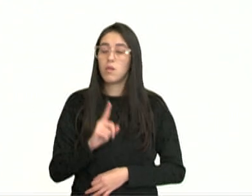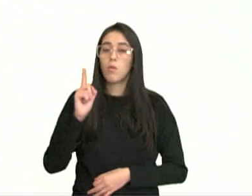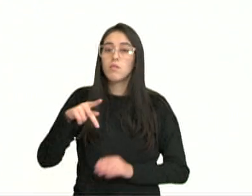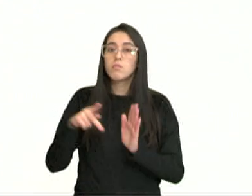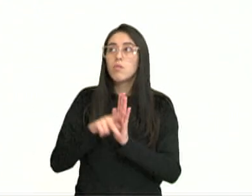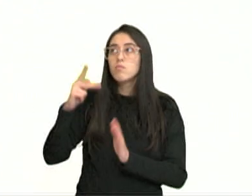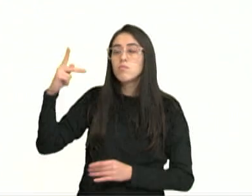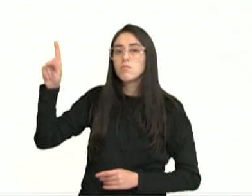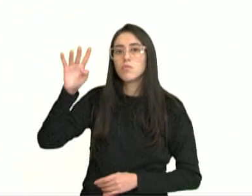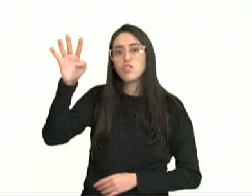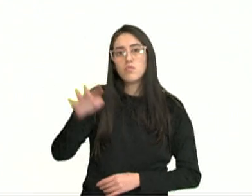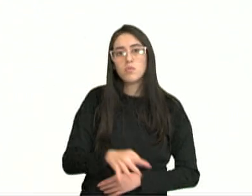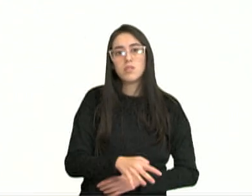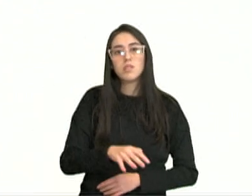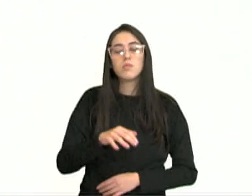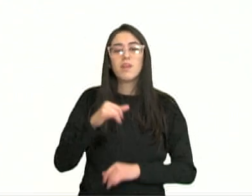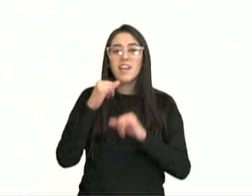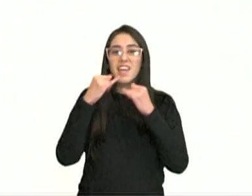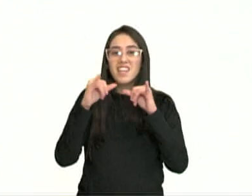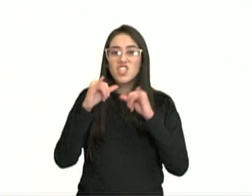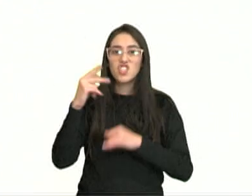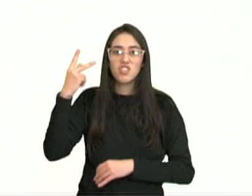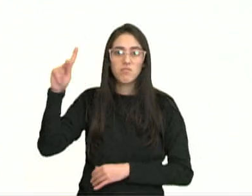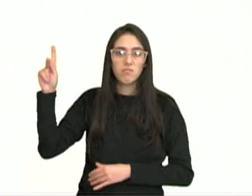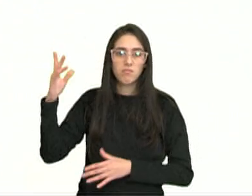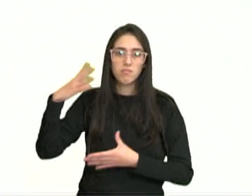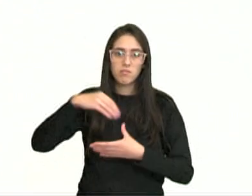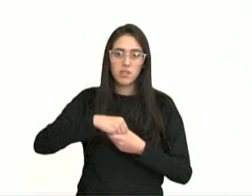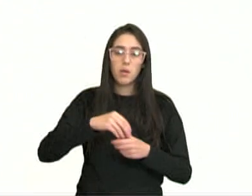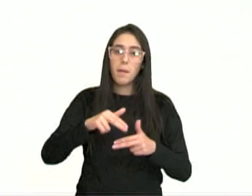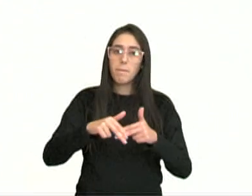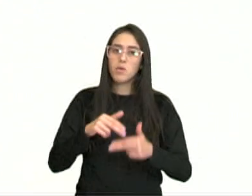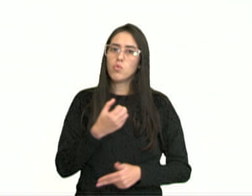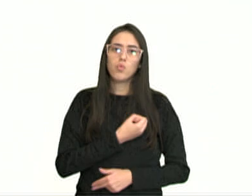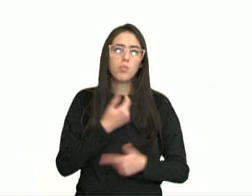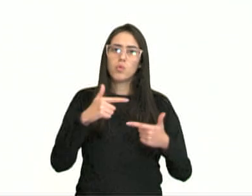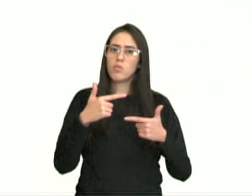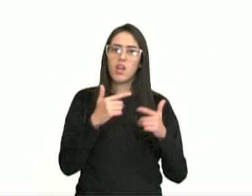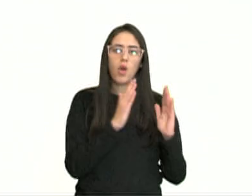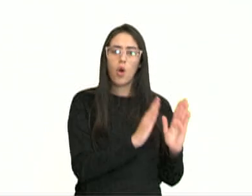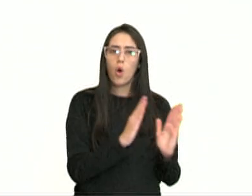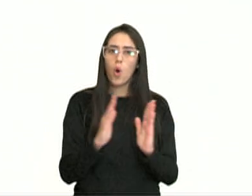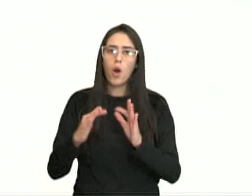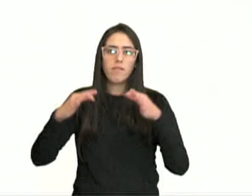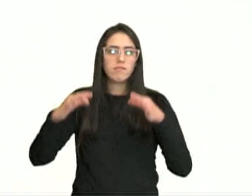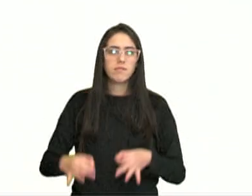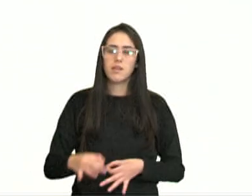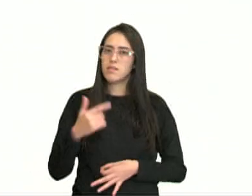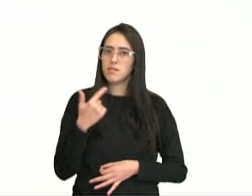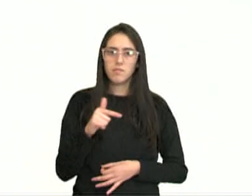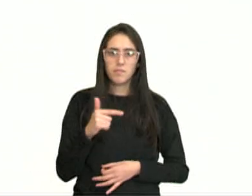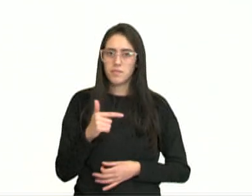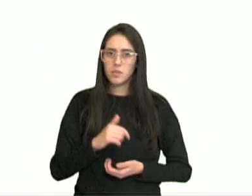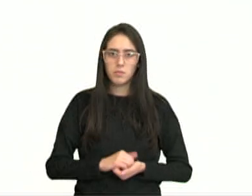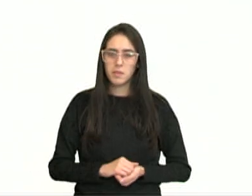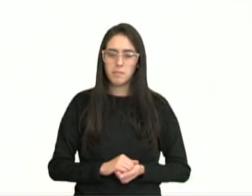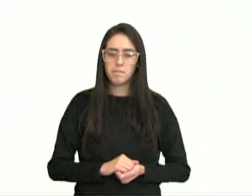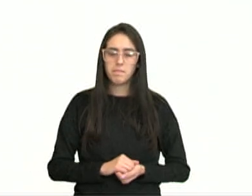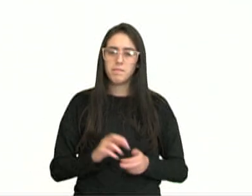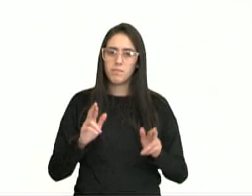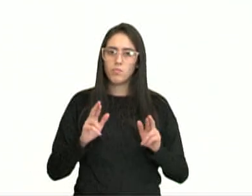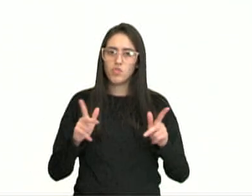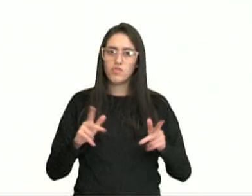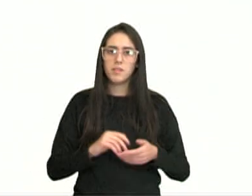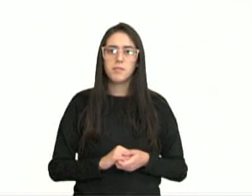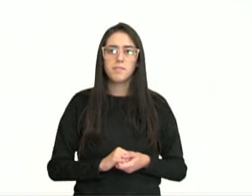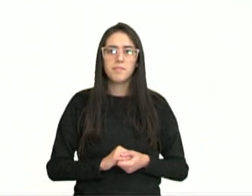distribuição em relação à energia dessas subcamadas, por isso os números não acompanham aí a ordem natural que usamos para